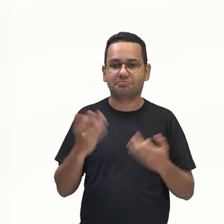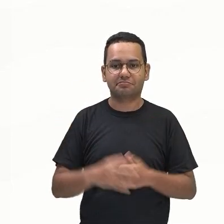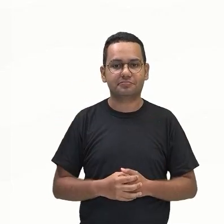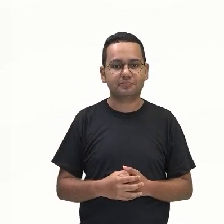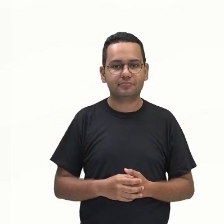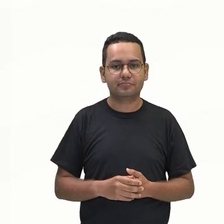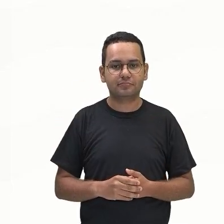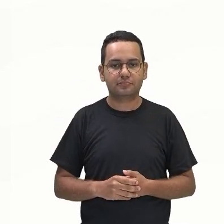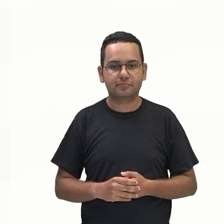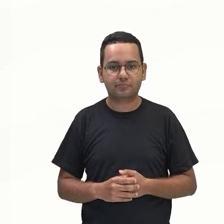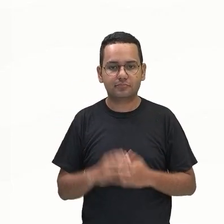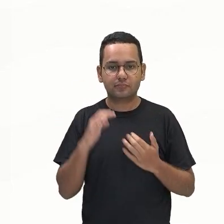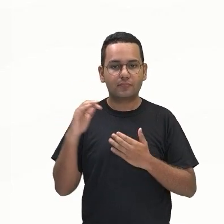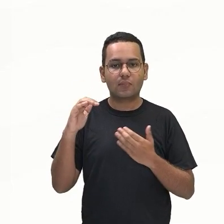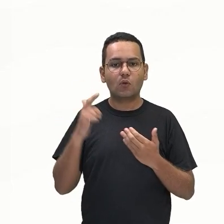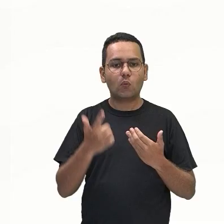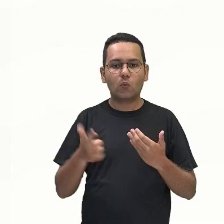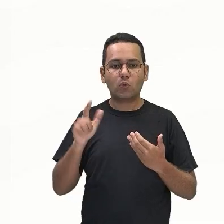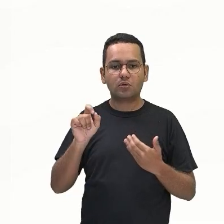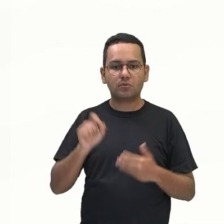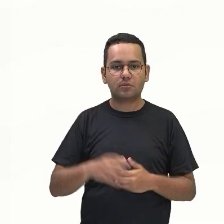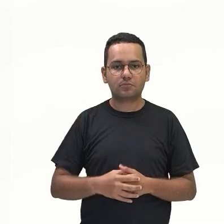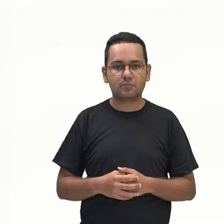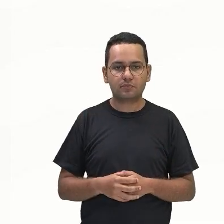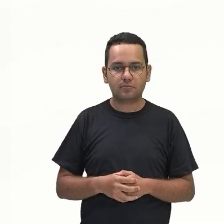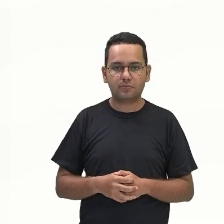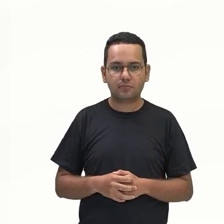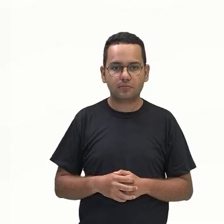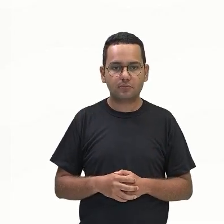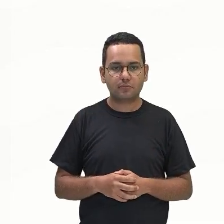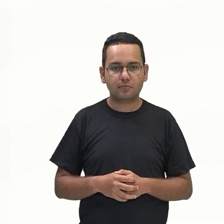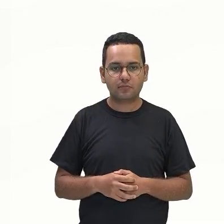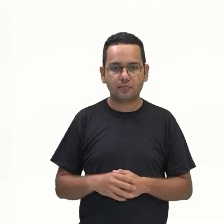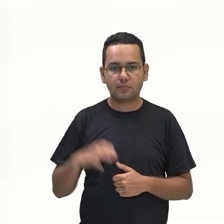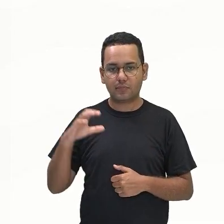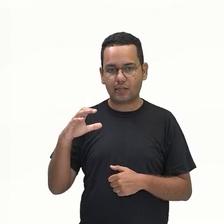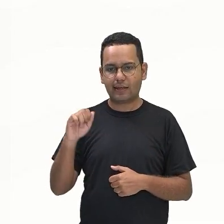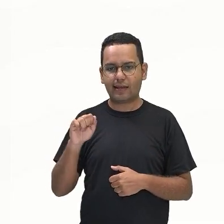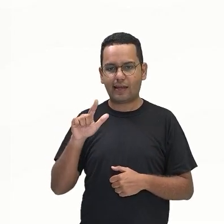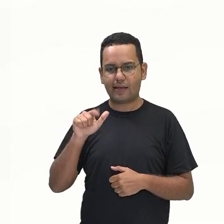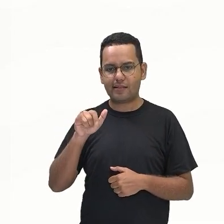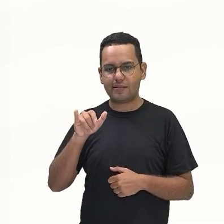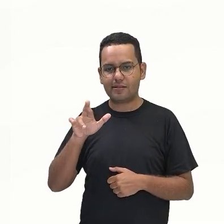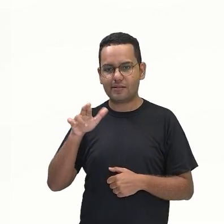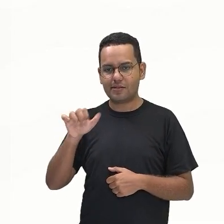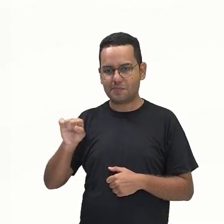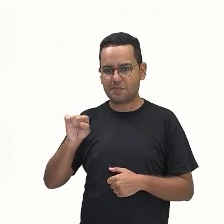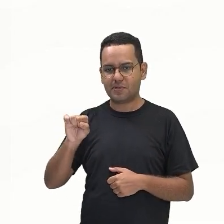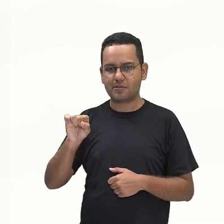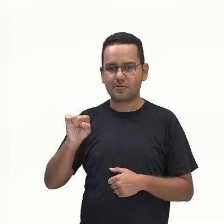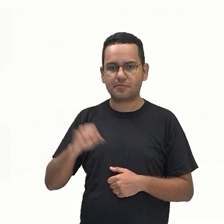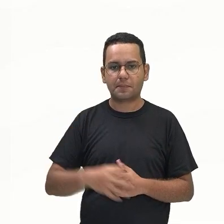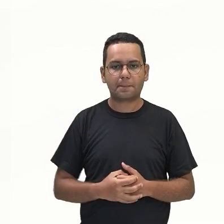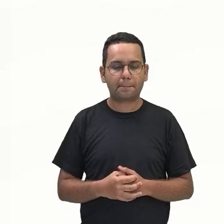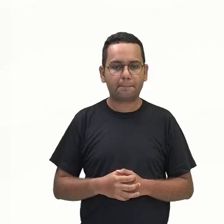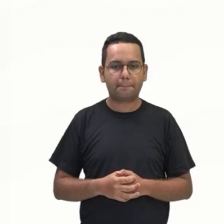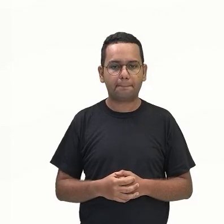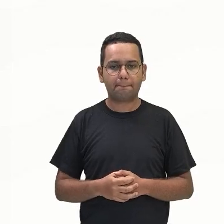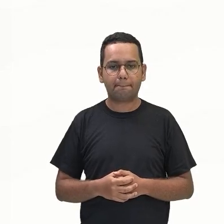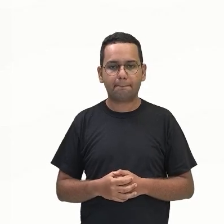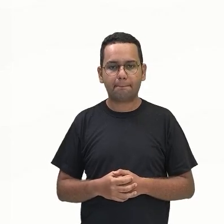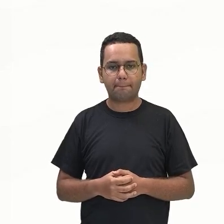os calibres, não é isso? Nós temos aí os calibres aí, que vamos ver, já aí vai aparecer para vocês, os tipos